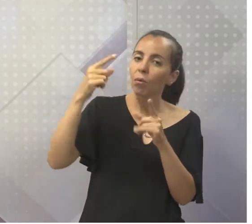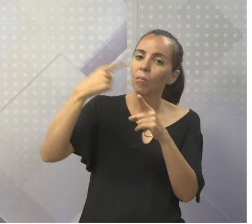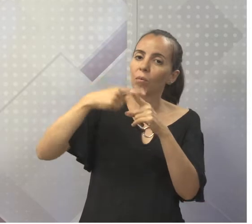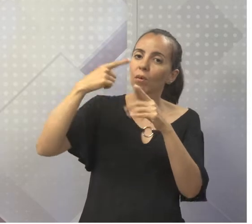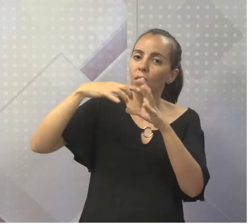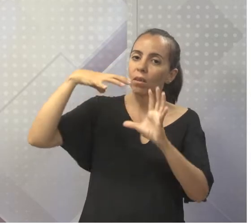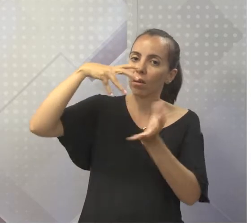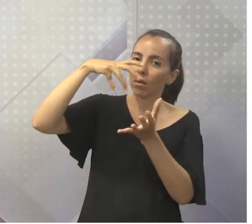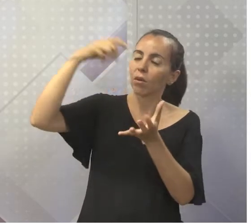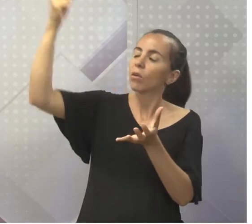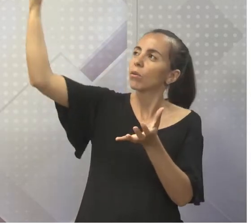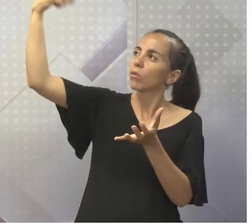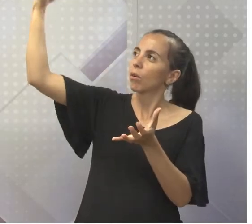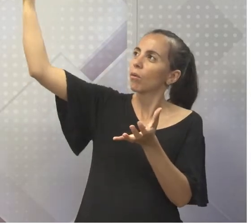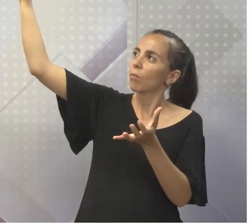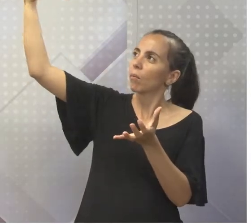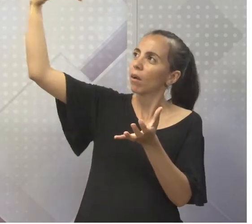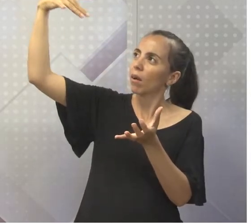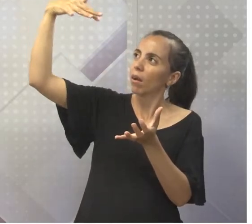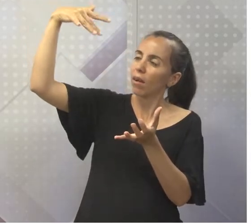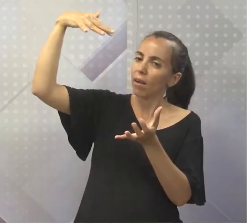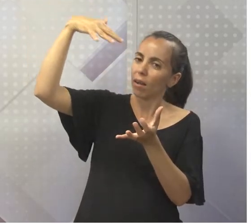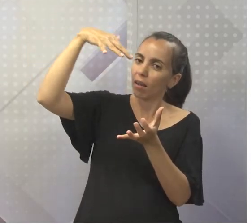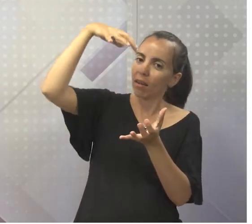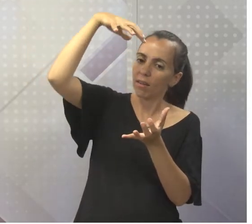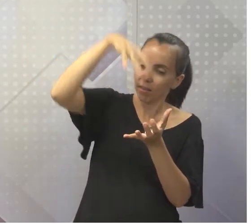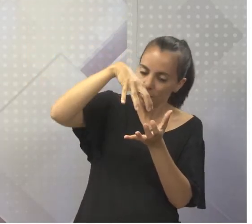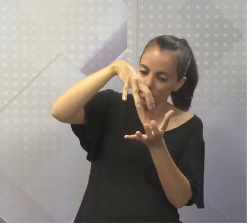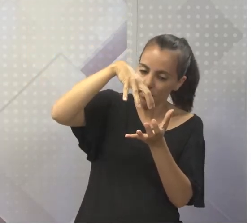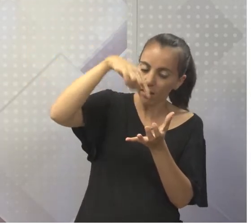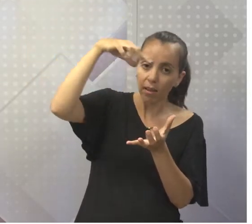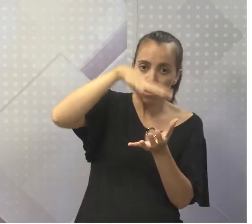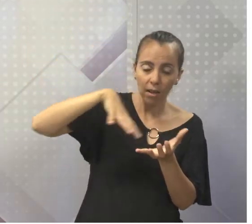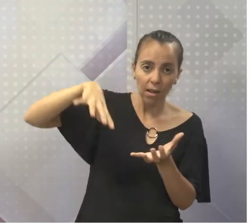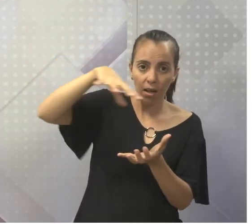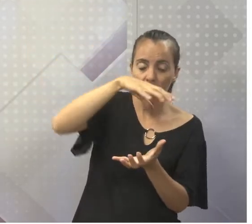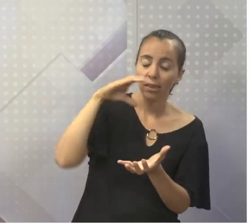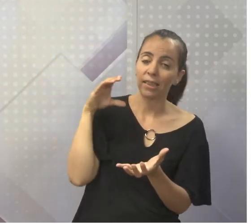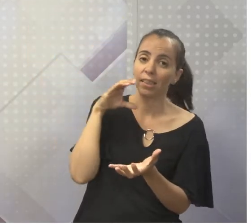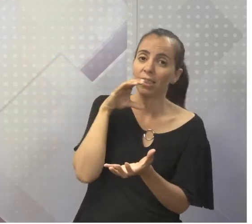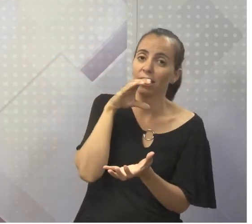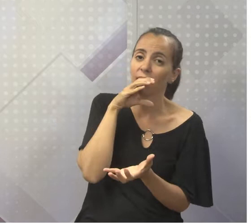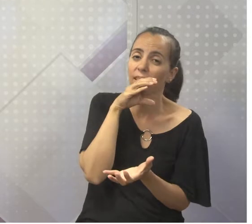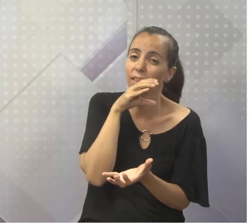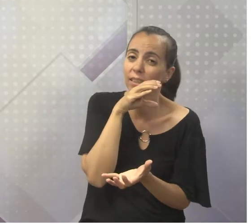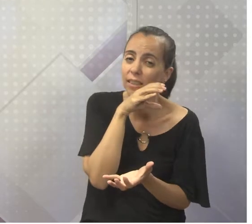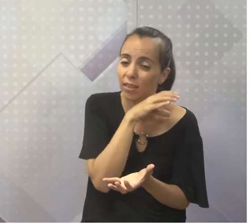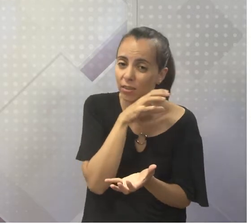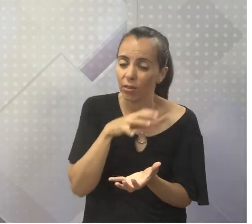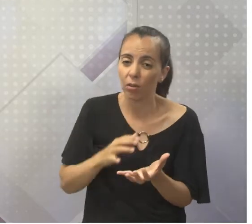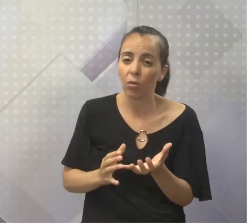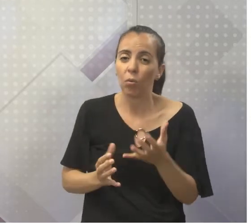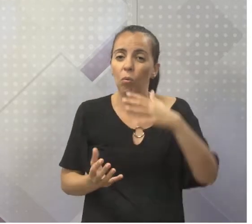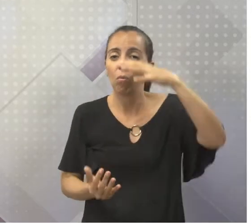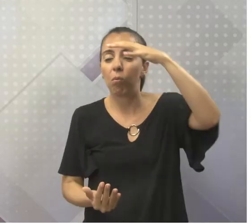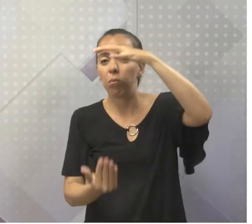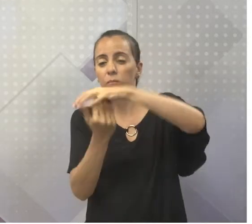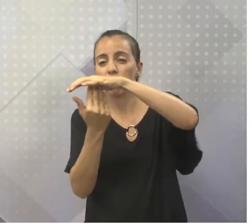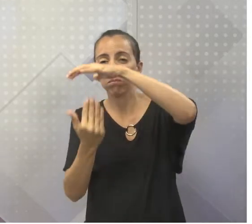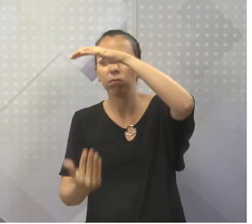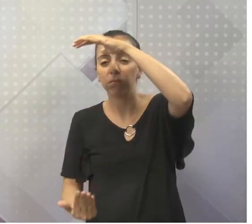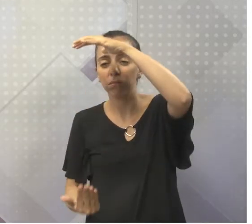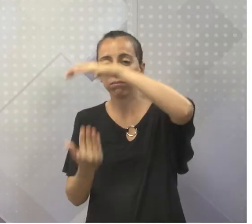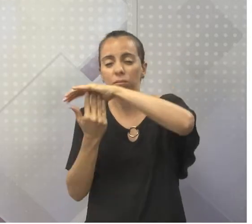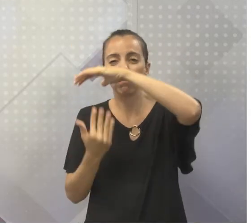batinga superfície do planeta aquece a gente parte desse calor fica preso na